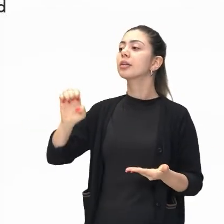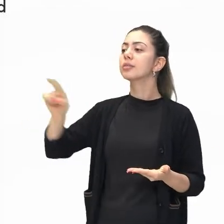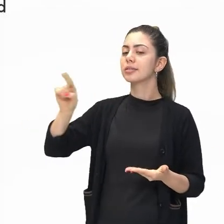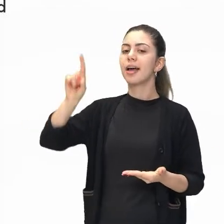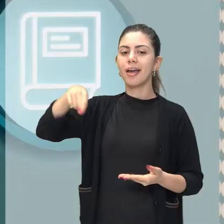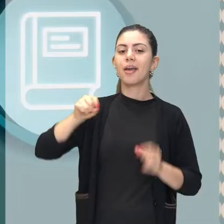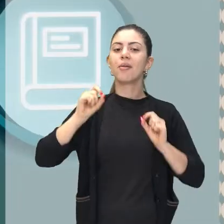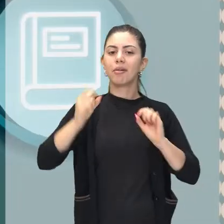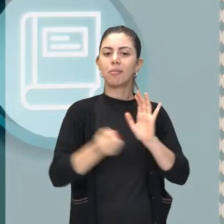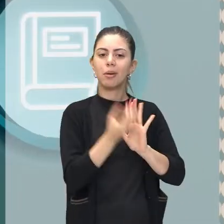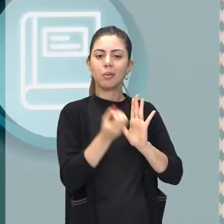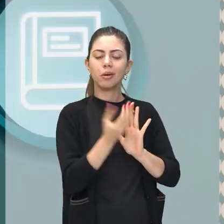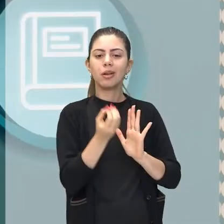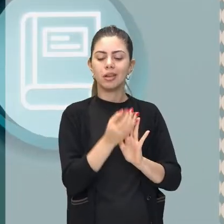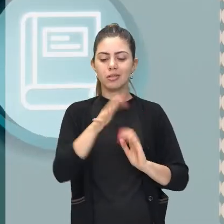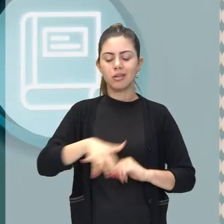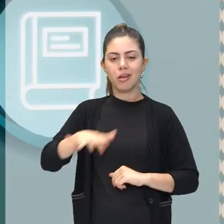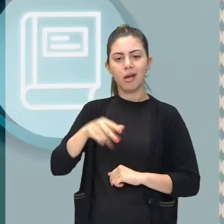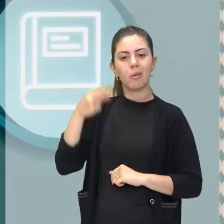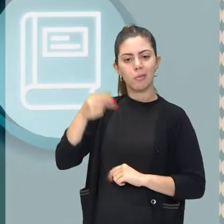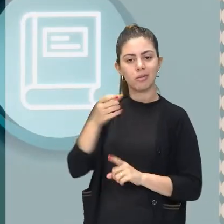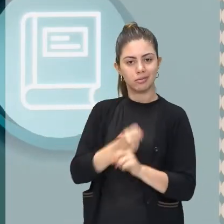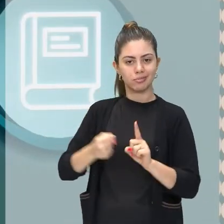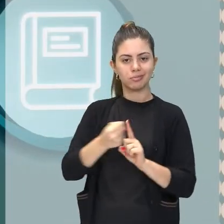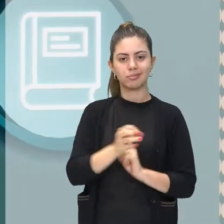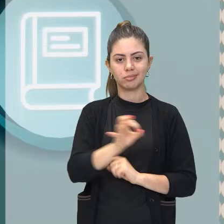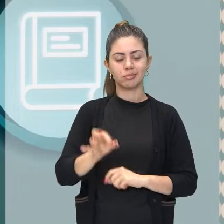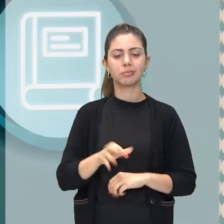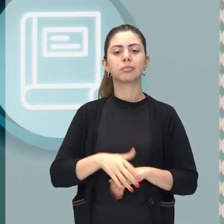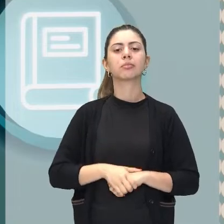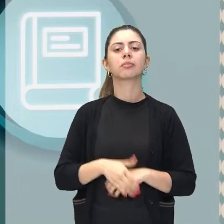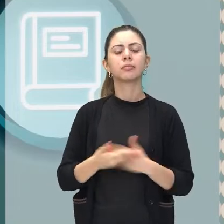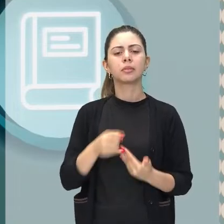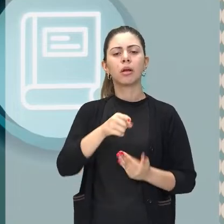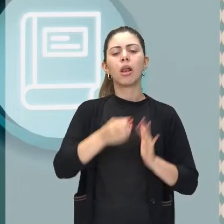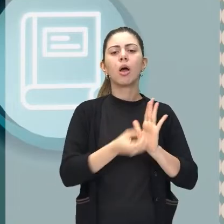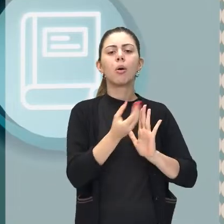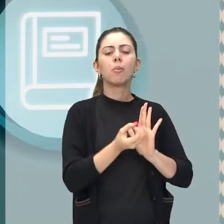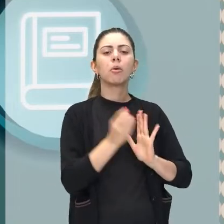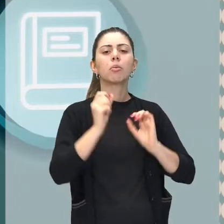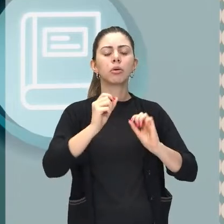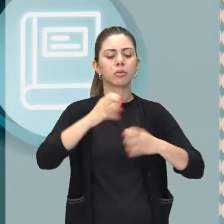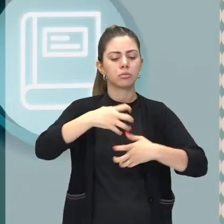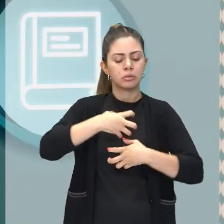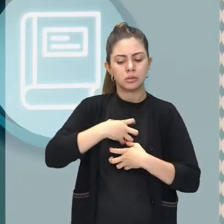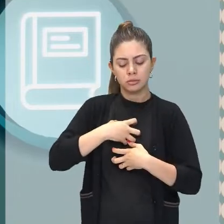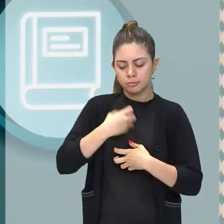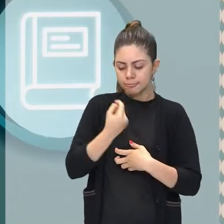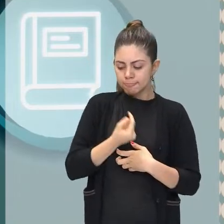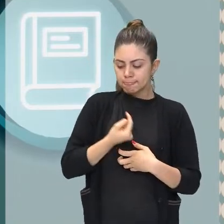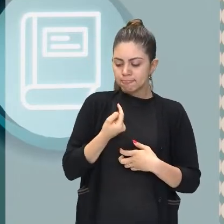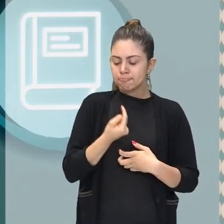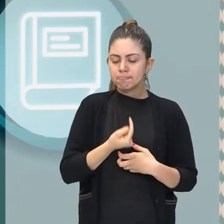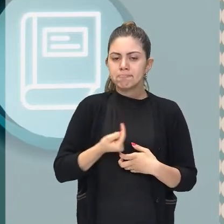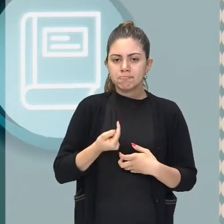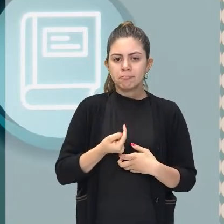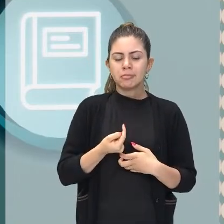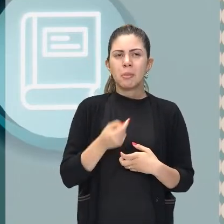poesia político-social, certo? Esse poema ele ilustra o sentimento de solidão,